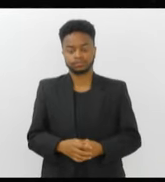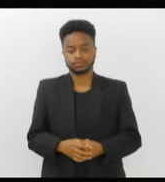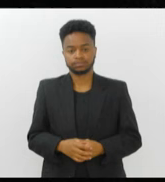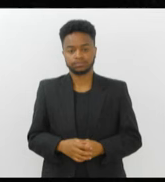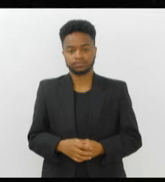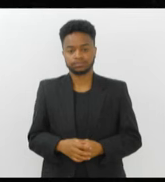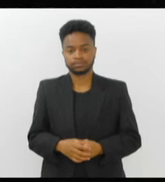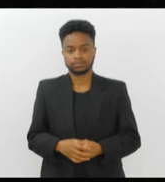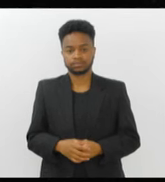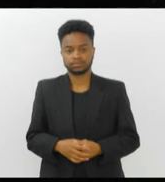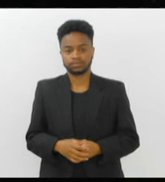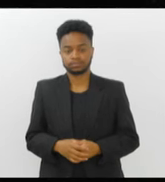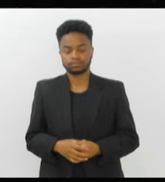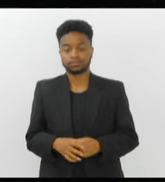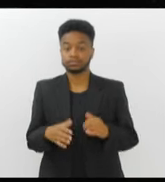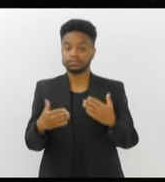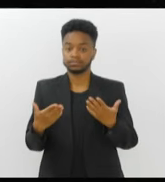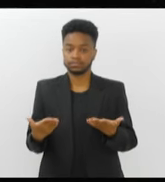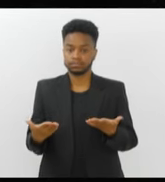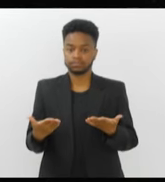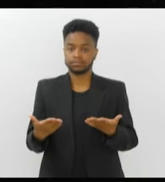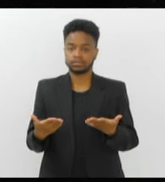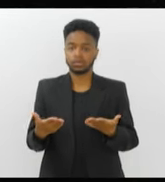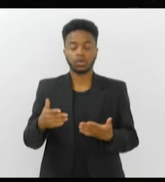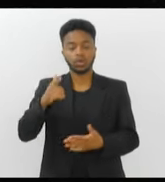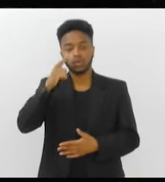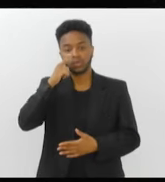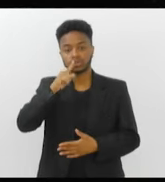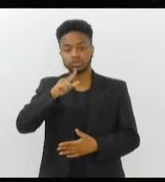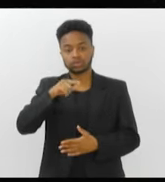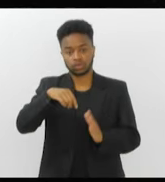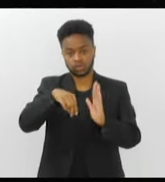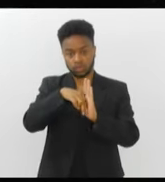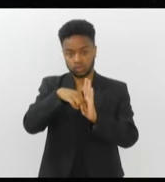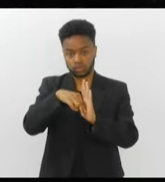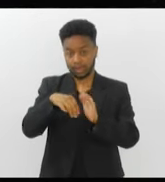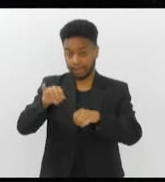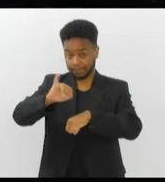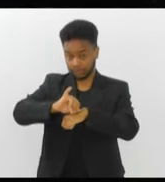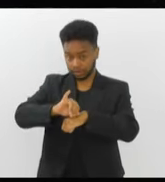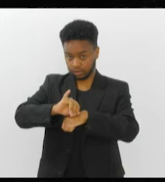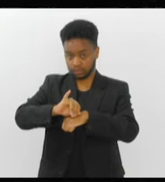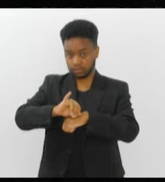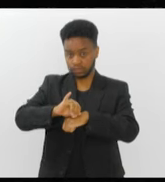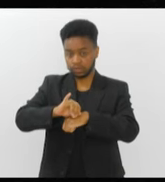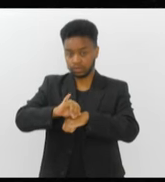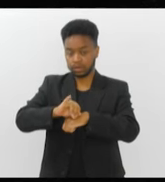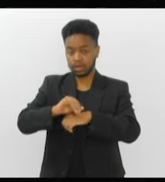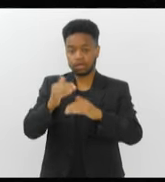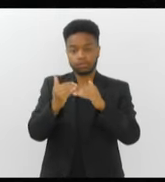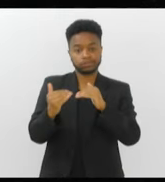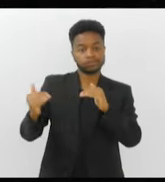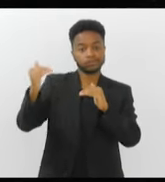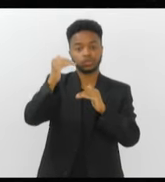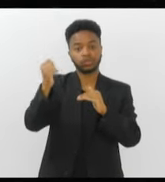fundamental. Com isso, a rede ultrapassou, rede da capital, Belo Horizonte